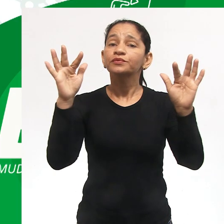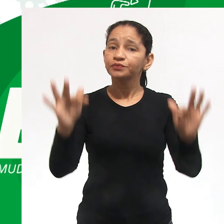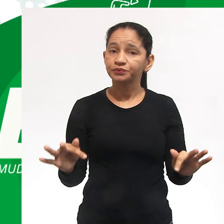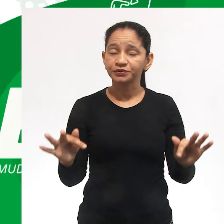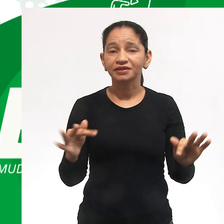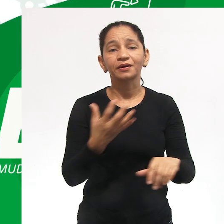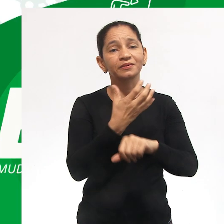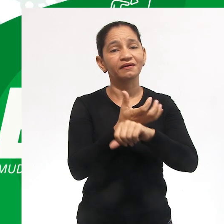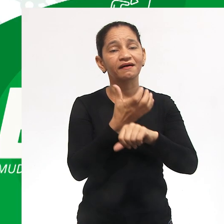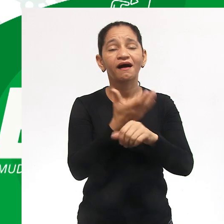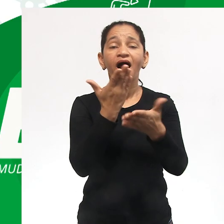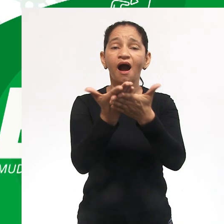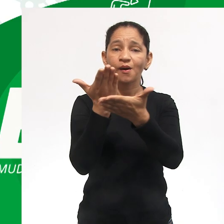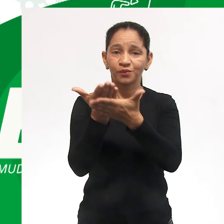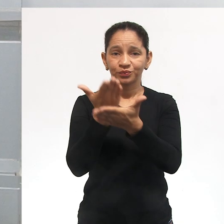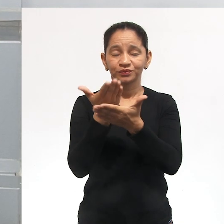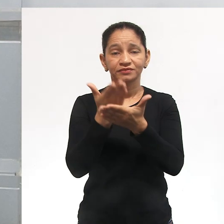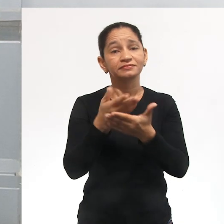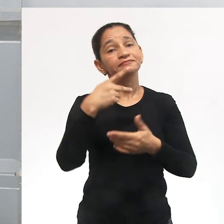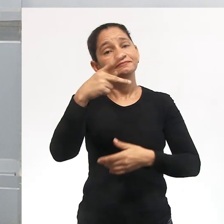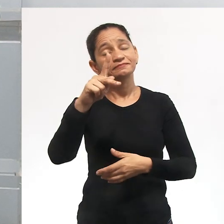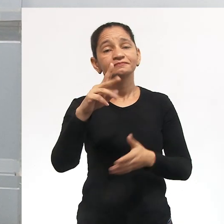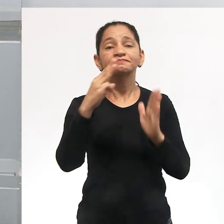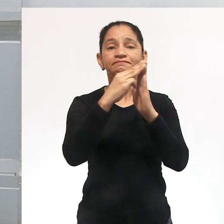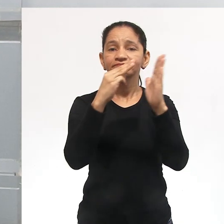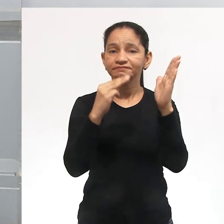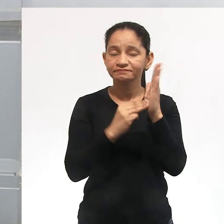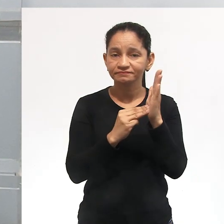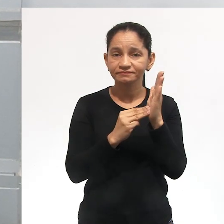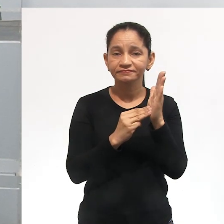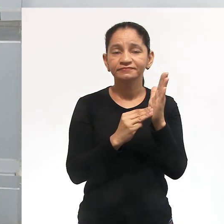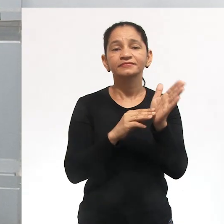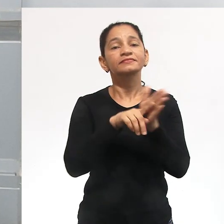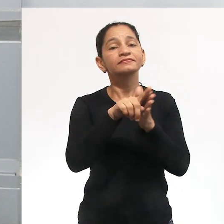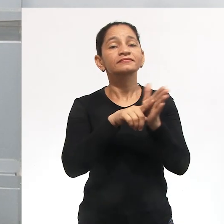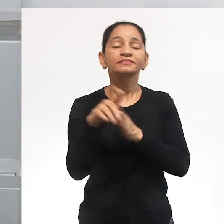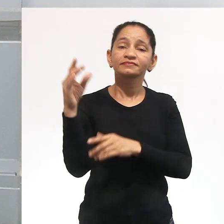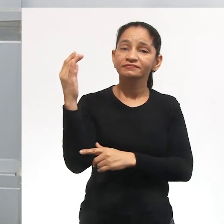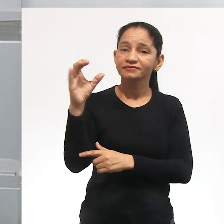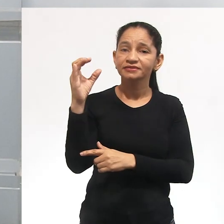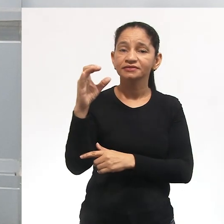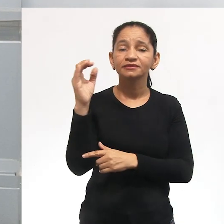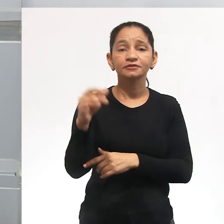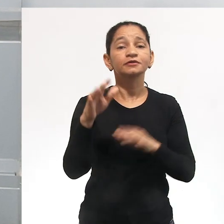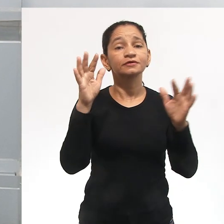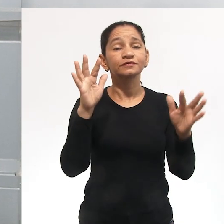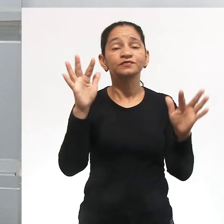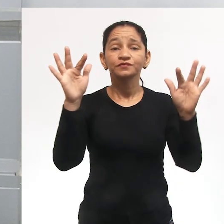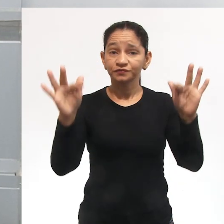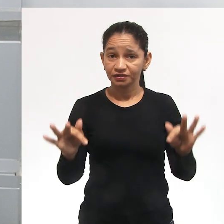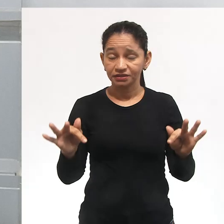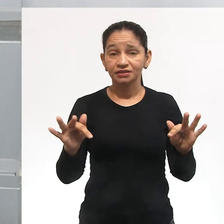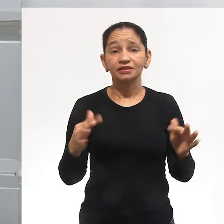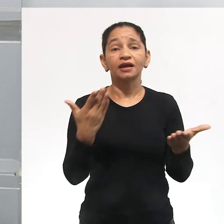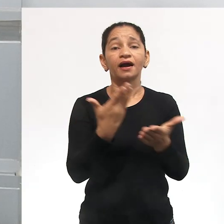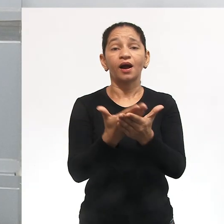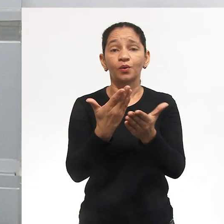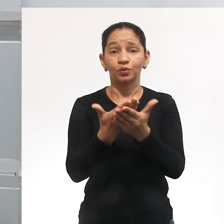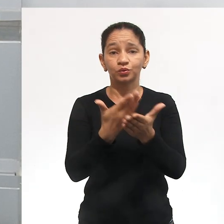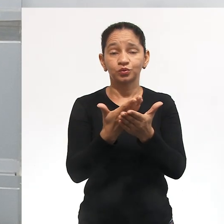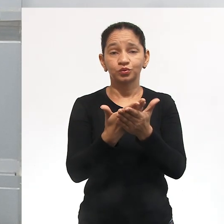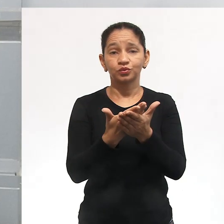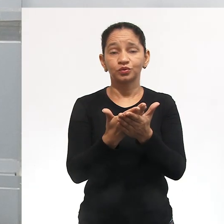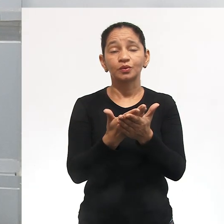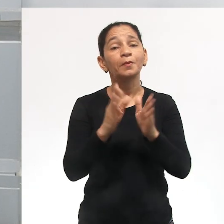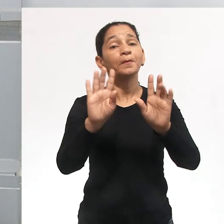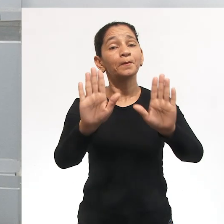e chegamos ao final da aula, né, da disciplina Metodologia da Pesquisa Científica. Nós finalizamos agora